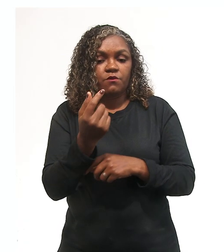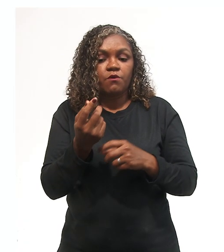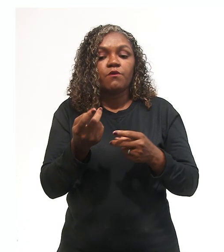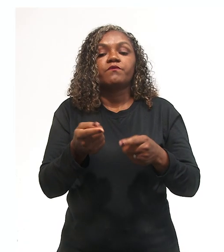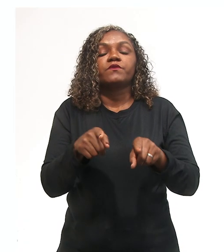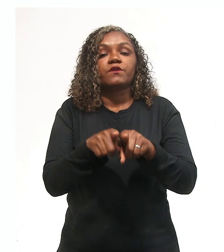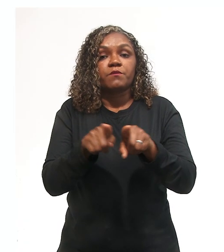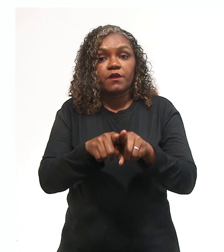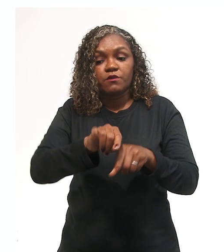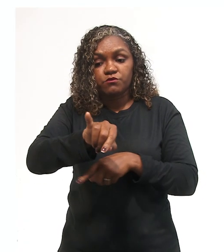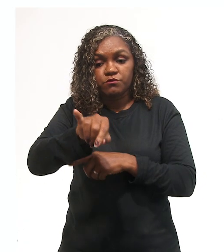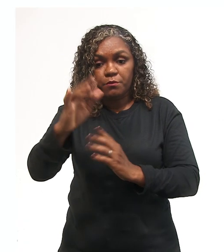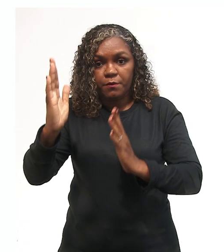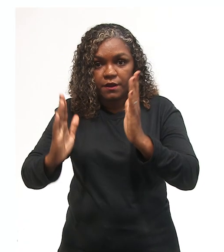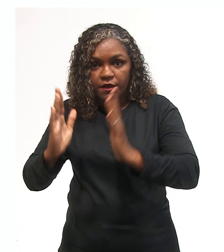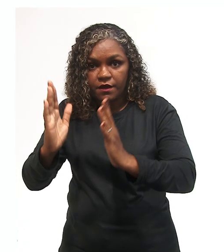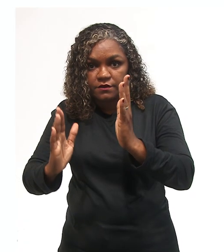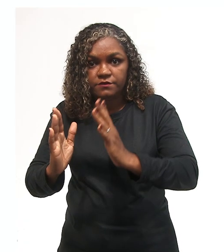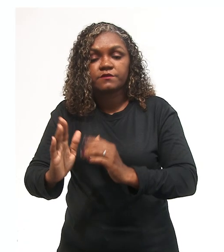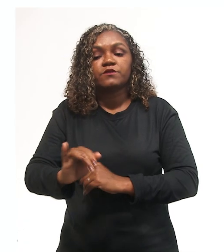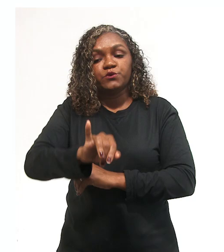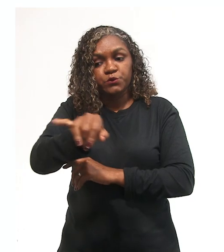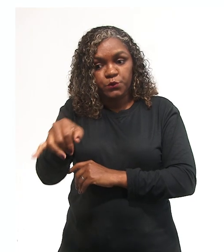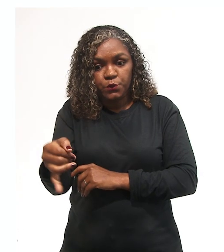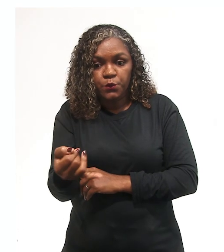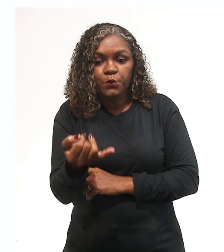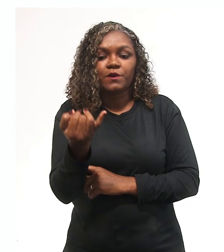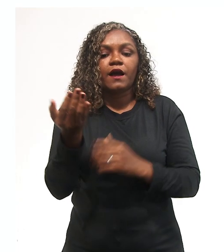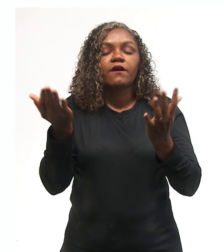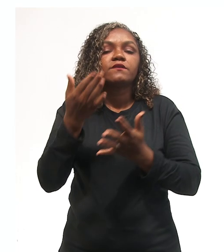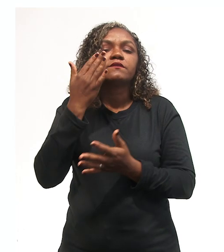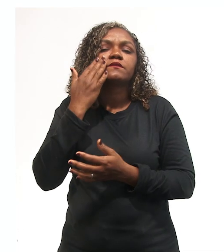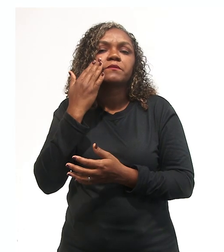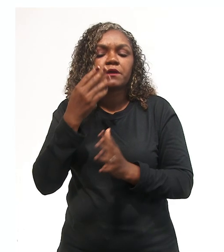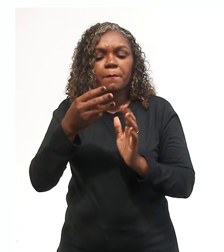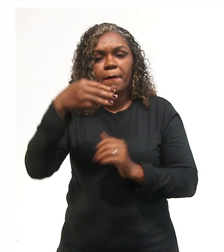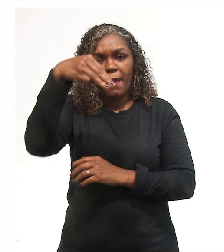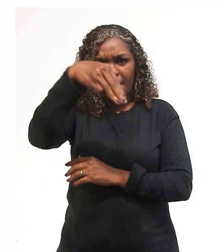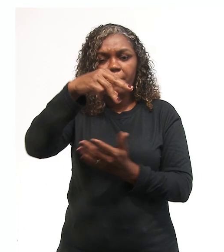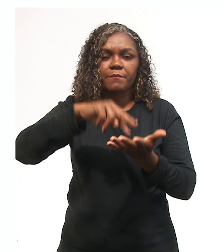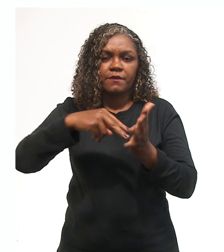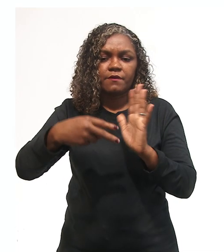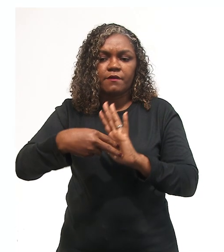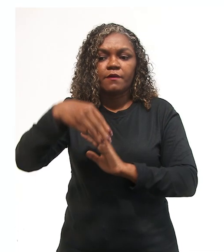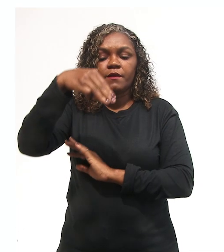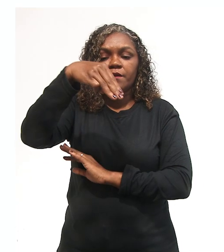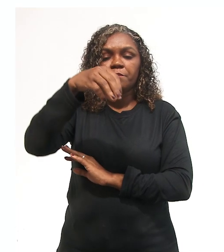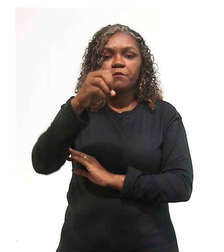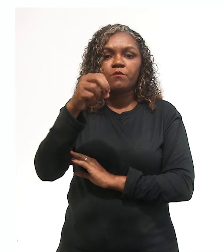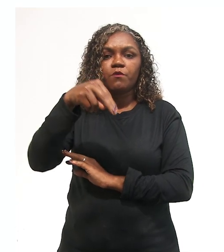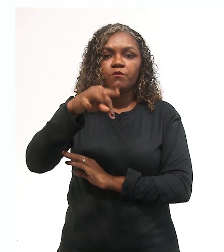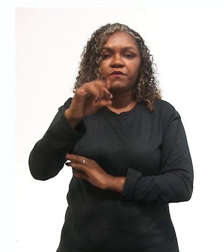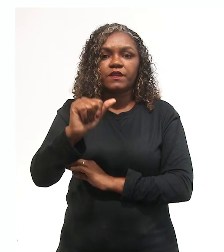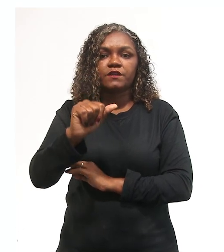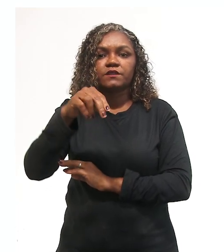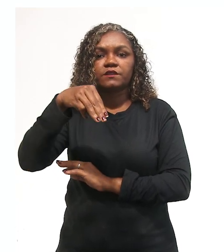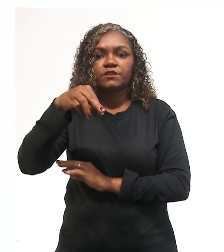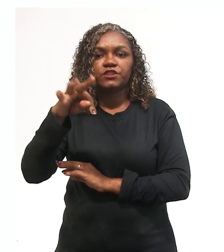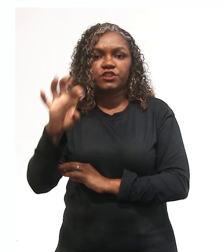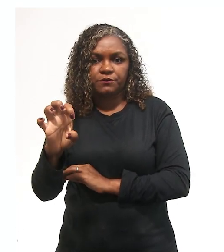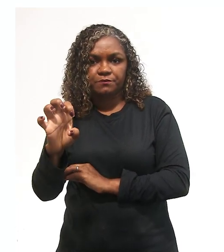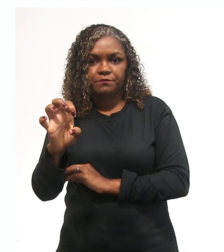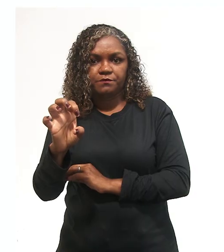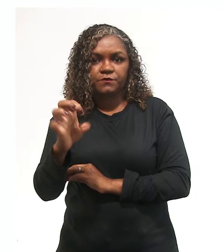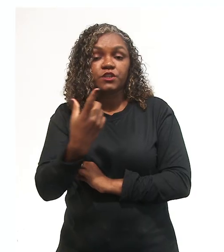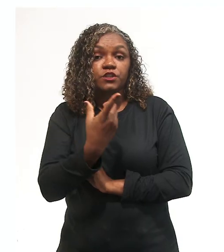montante, né? Então, a gente vai encontrar esse montante. Então, a gente vai ter aqui. Então,